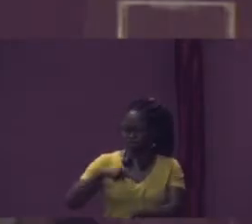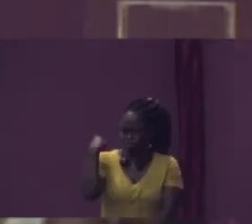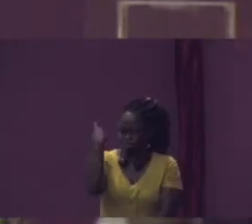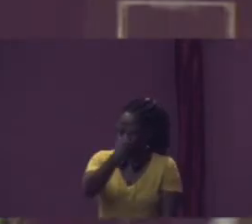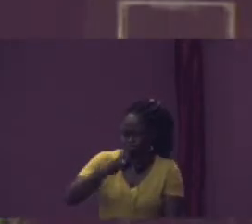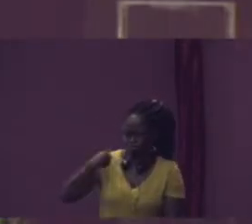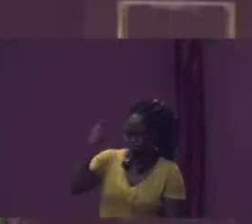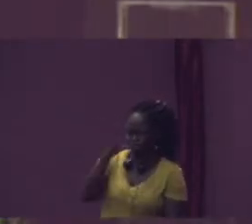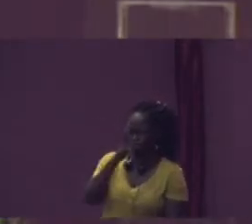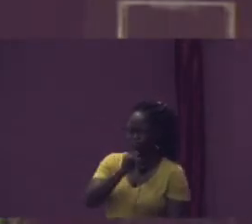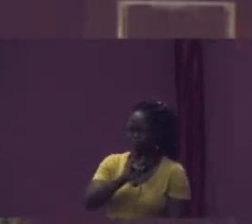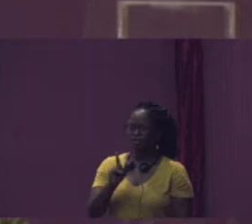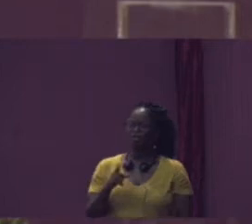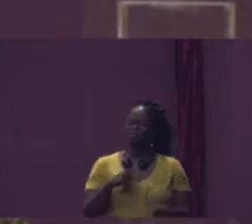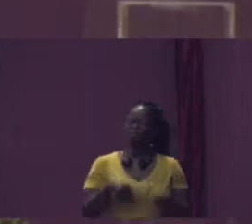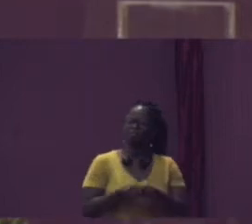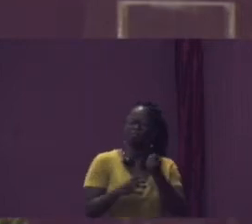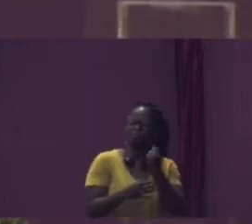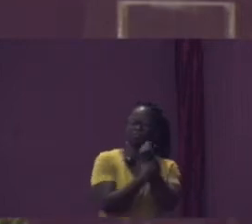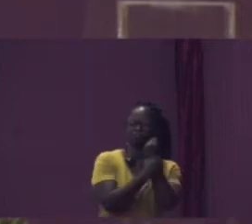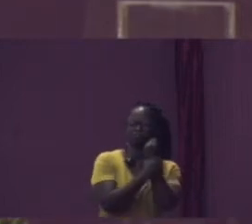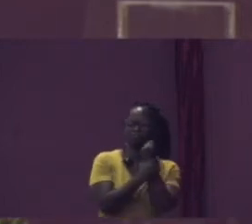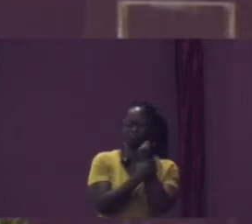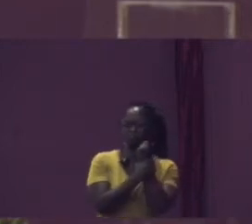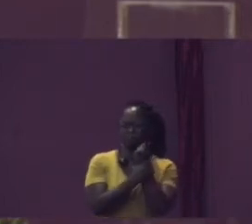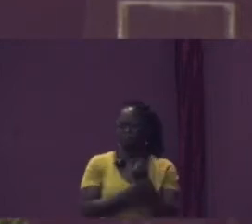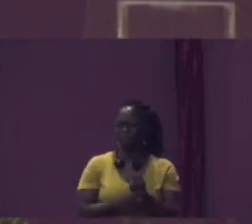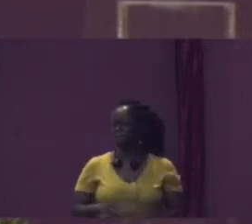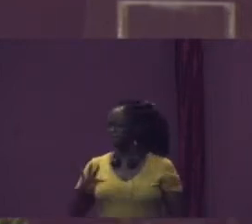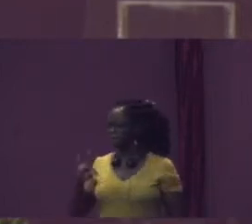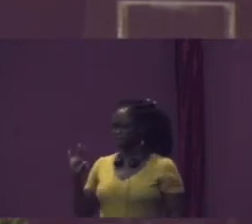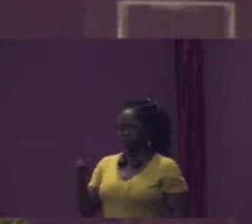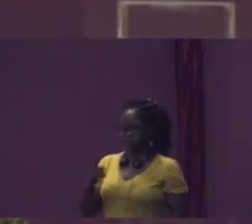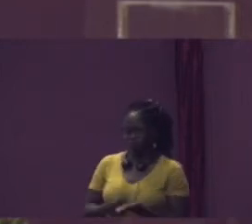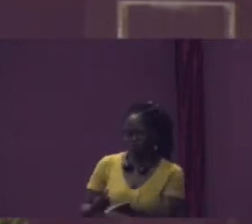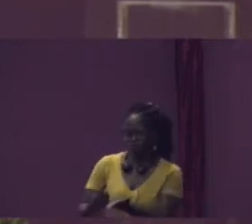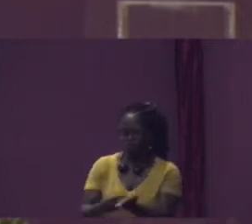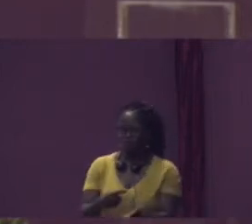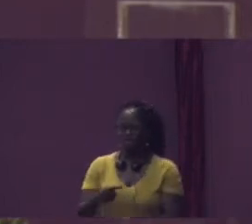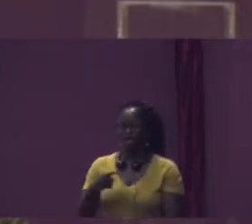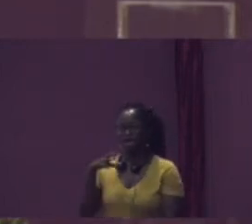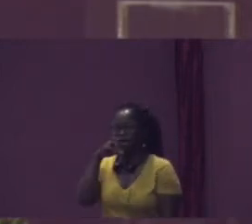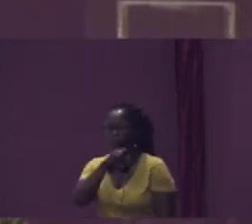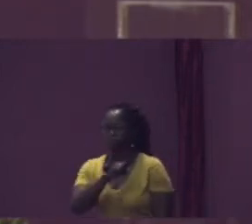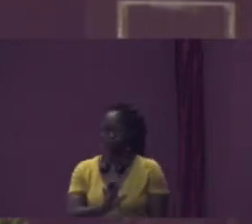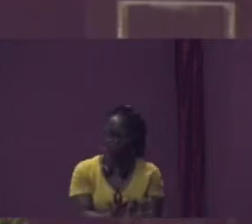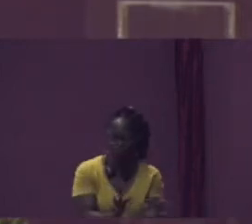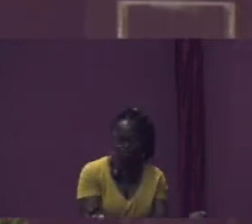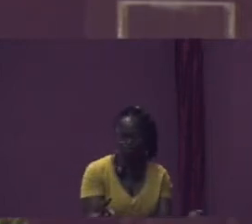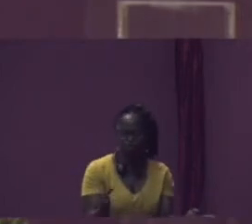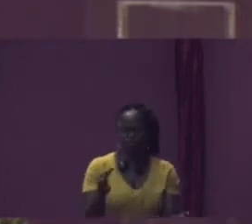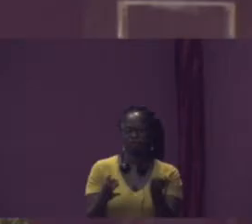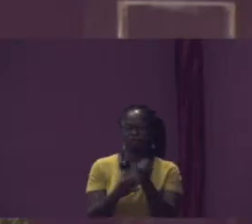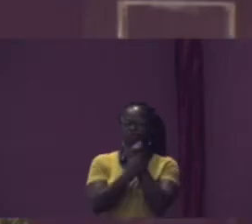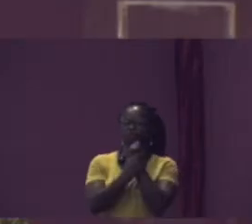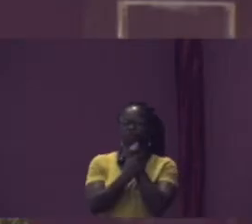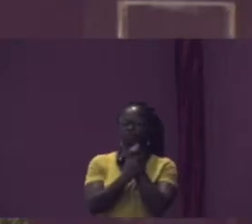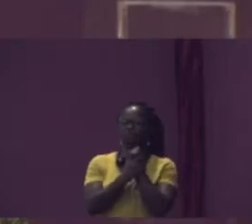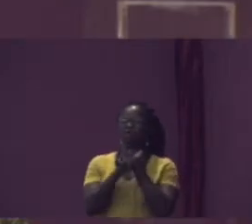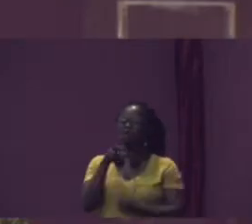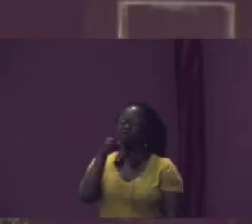E também segurança. E que esses itens combinados, simplicidade, velocidade e segurança,